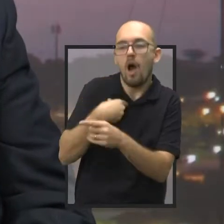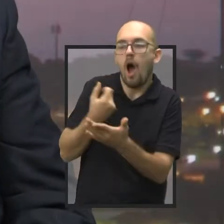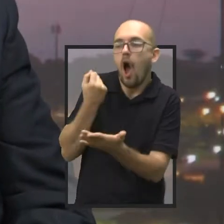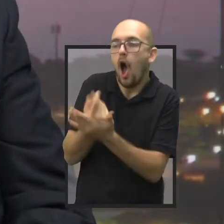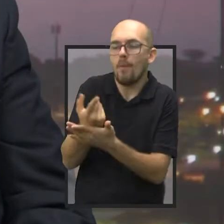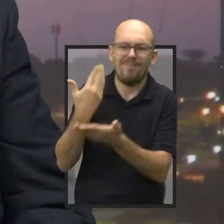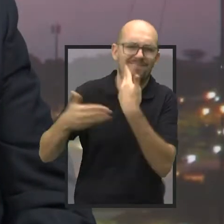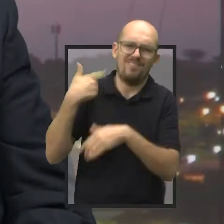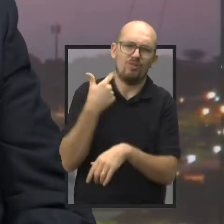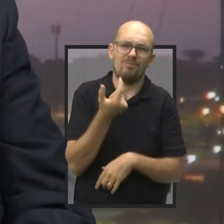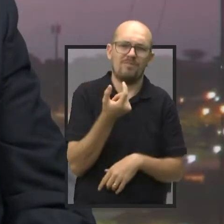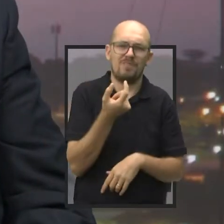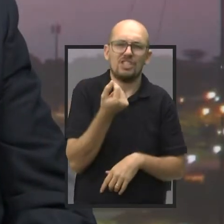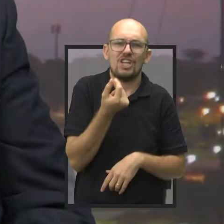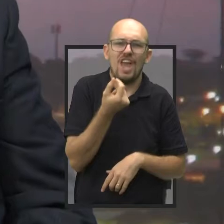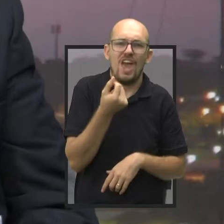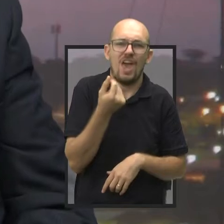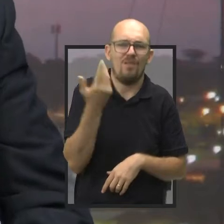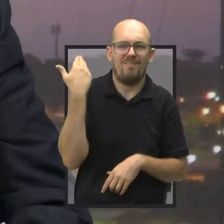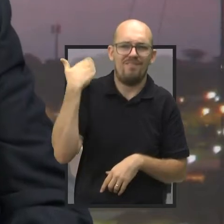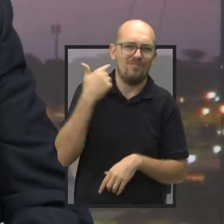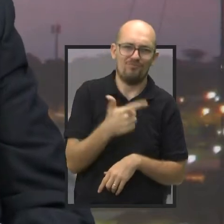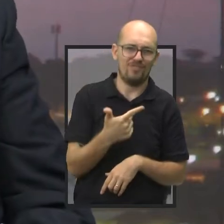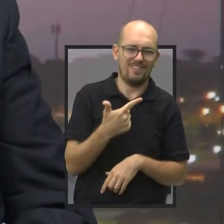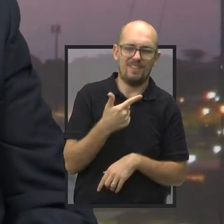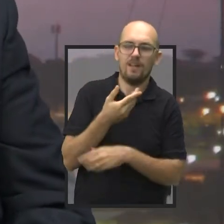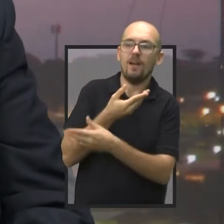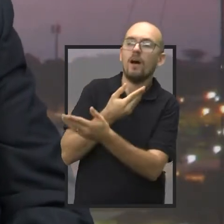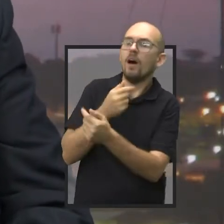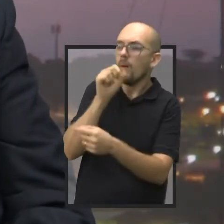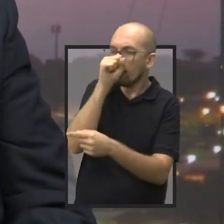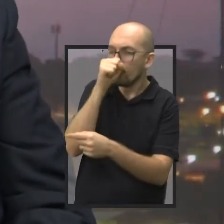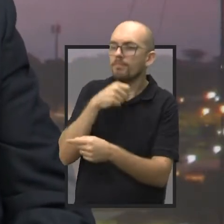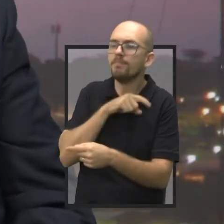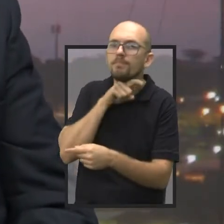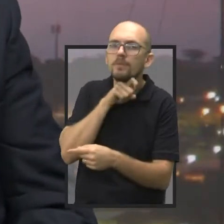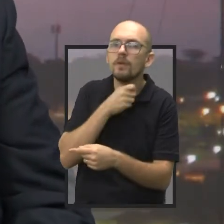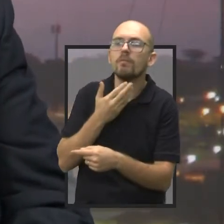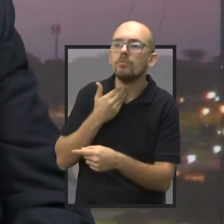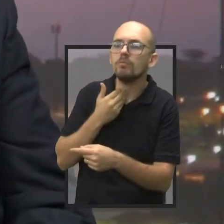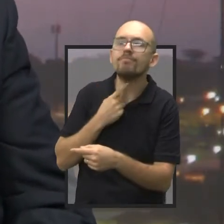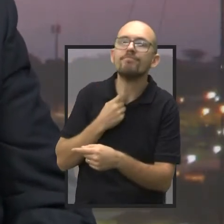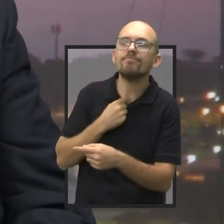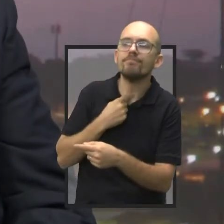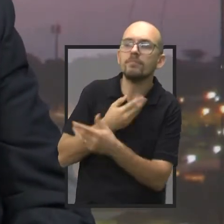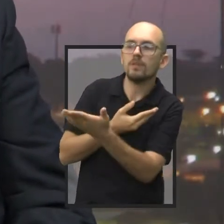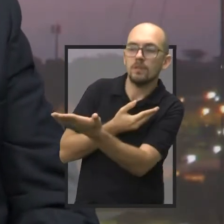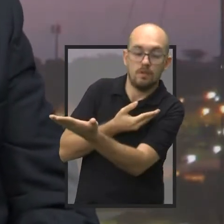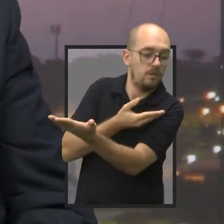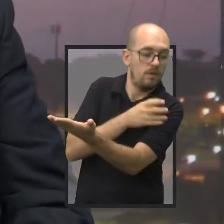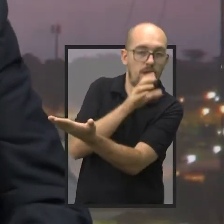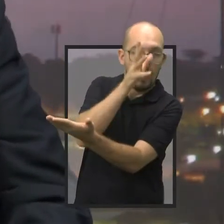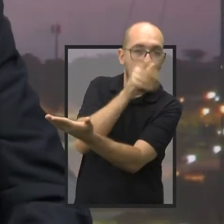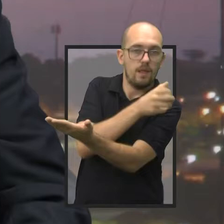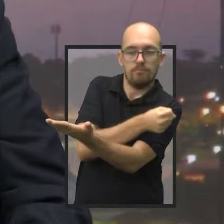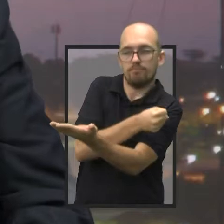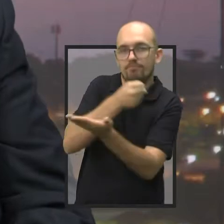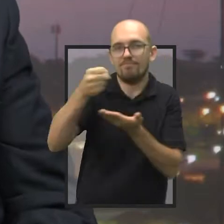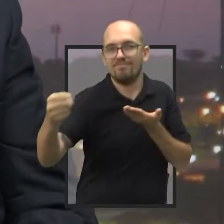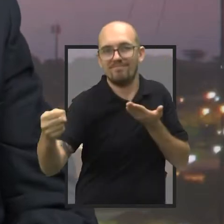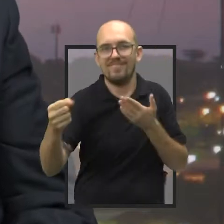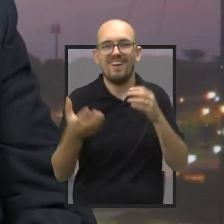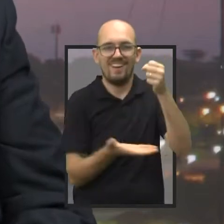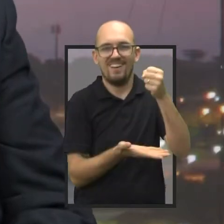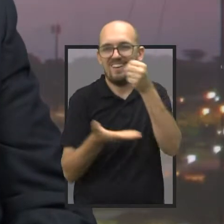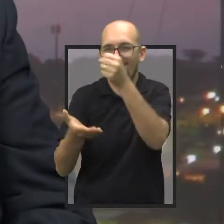início, e então se trocava produtos e esse escambo era o mercado, e tanto é que esse período da história aí